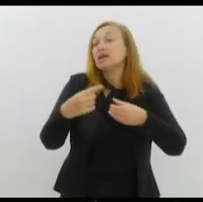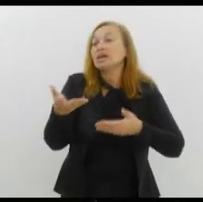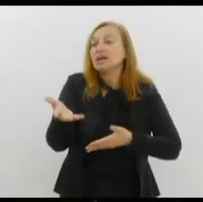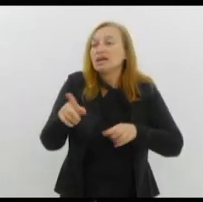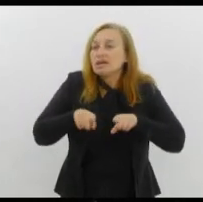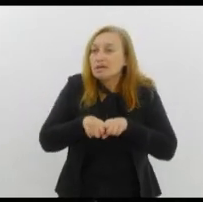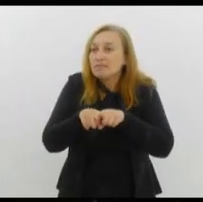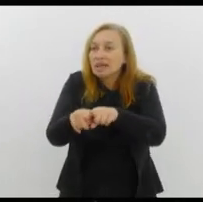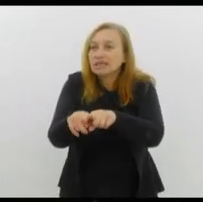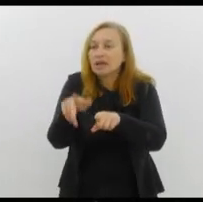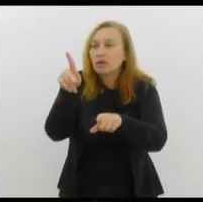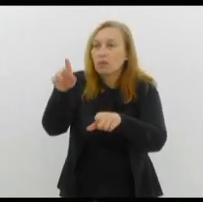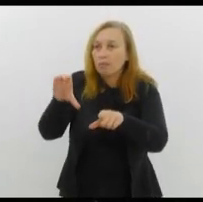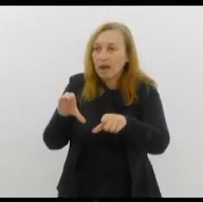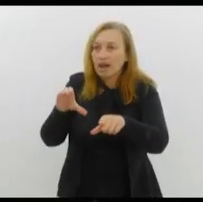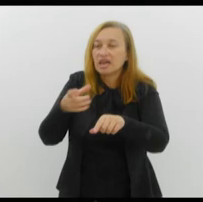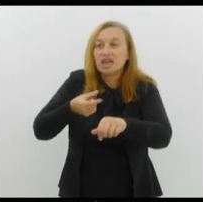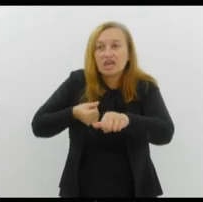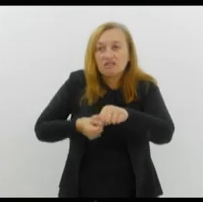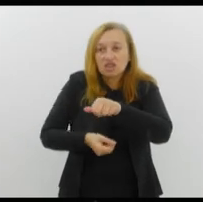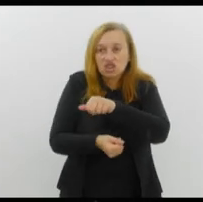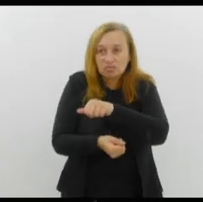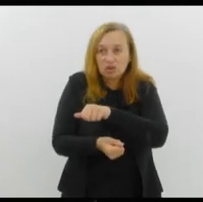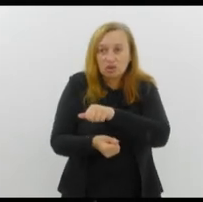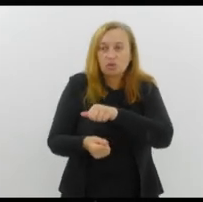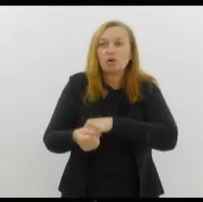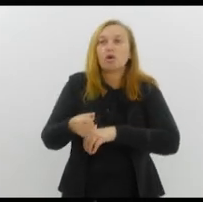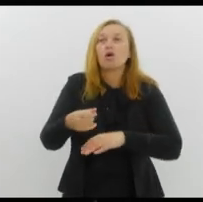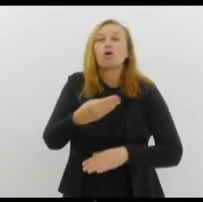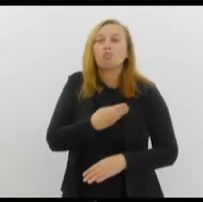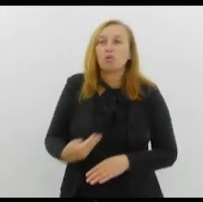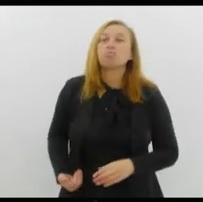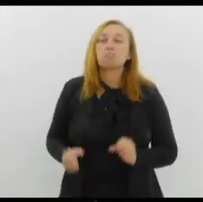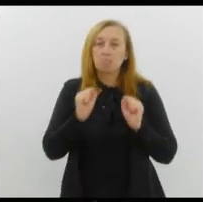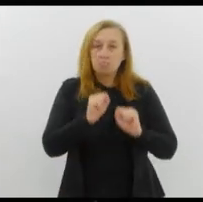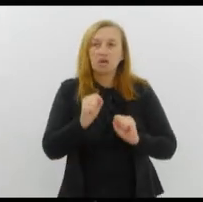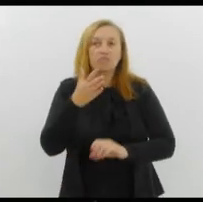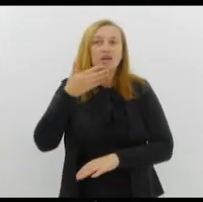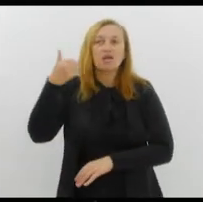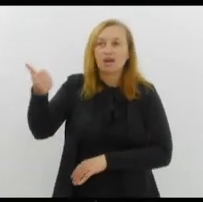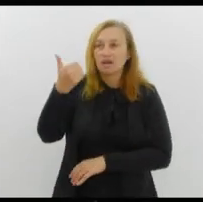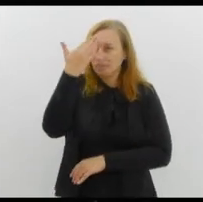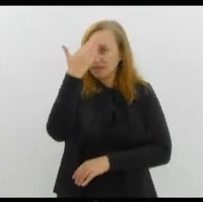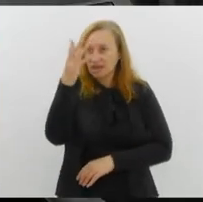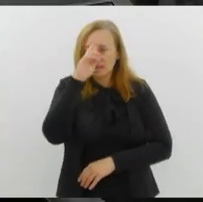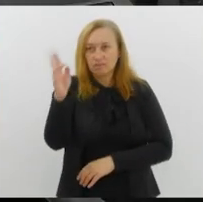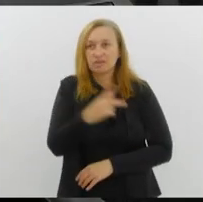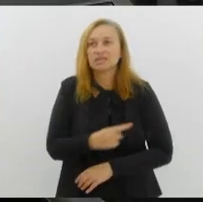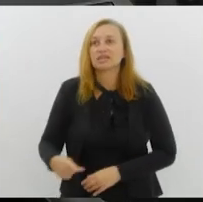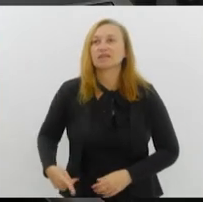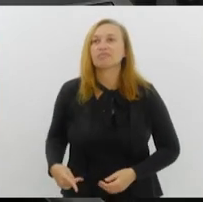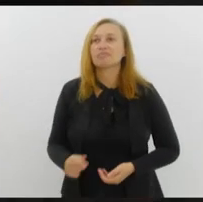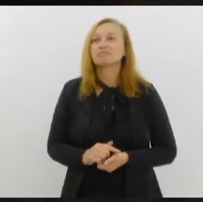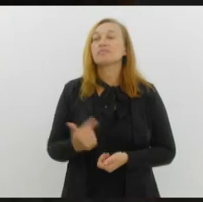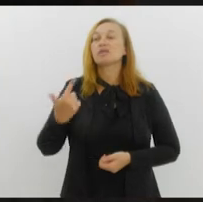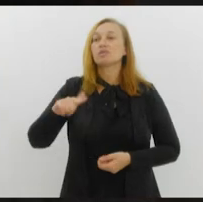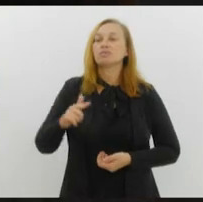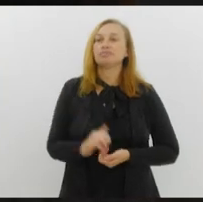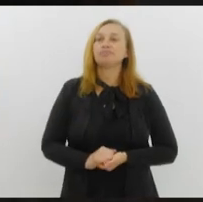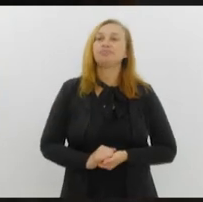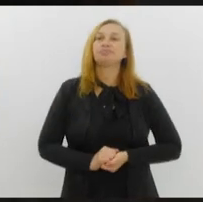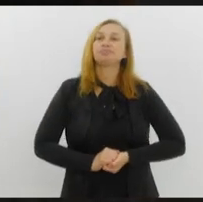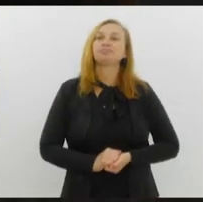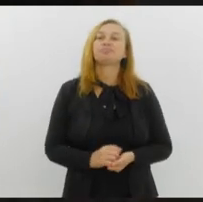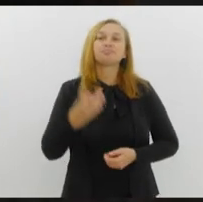investimentos públicos, o transporte pode sim melhorar. Obrigada, presidenta. Próximo orador inscrito é o